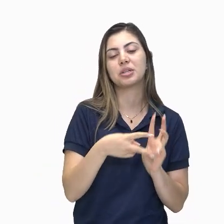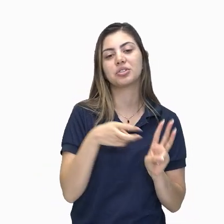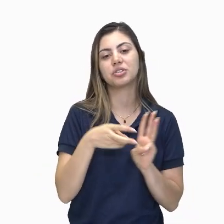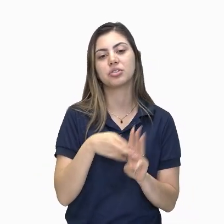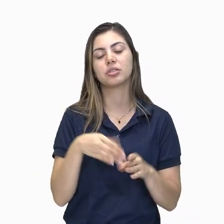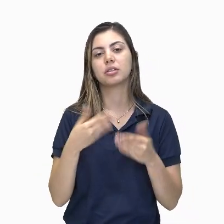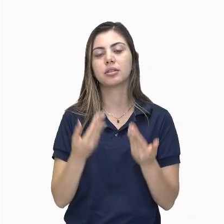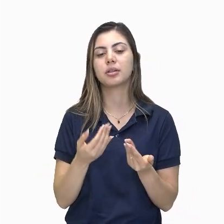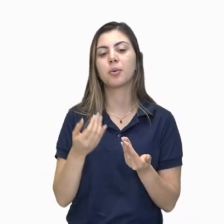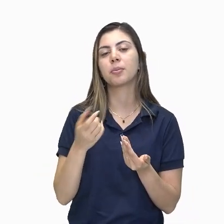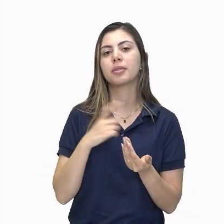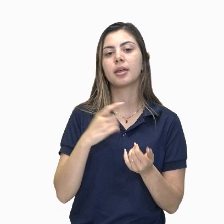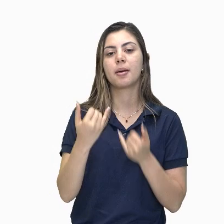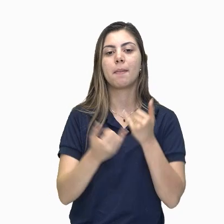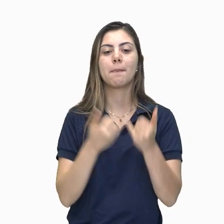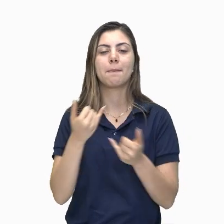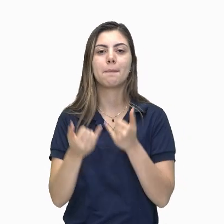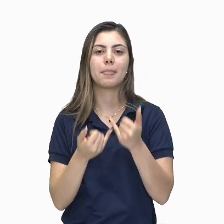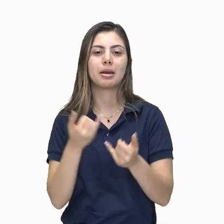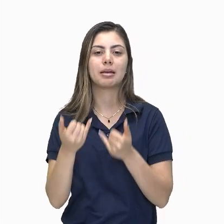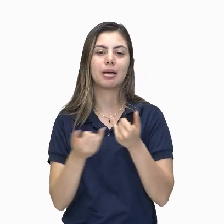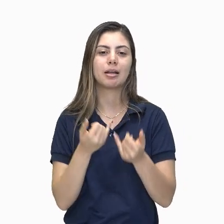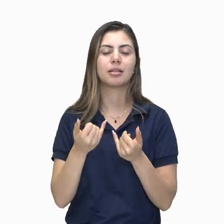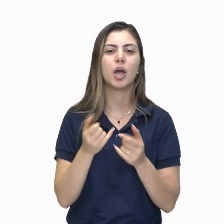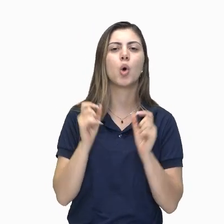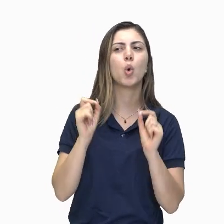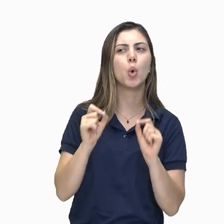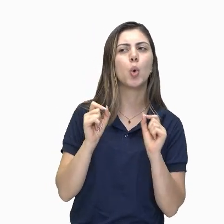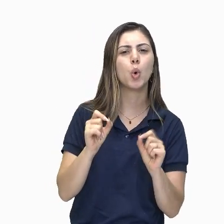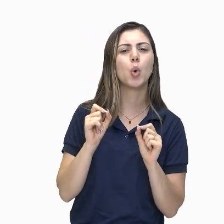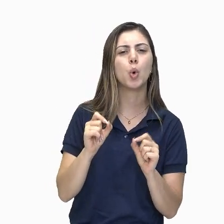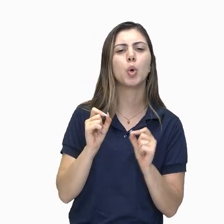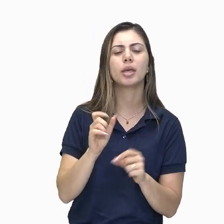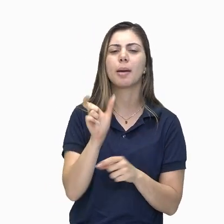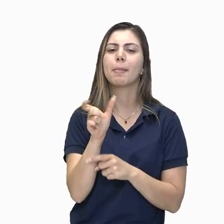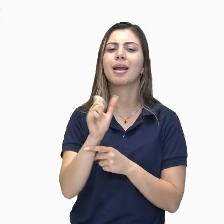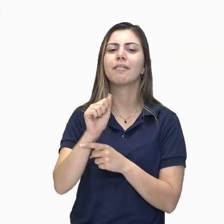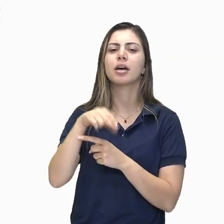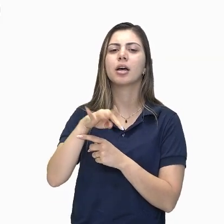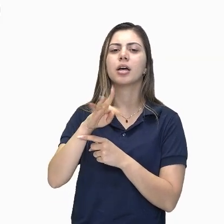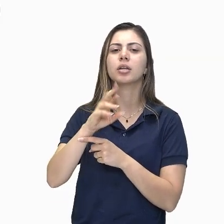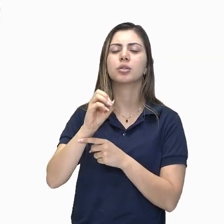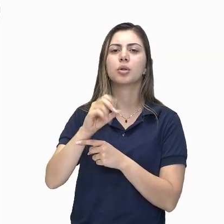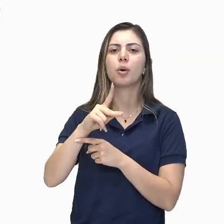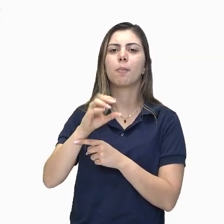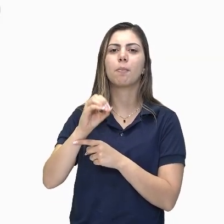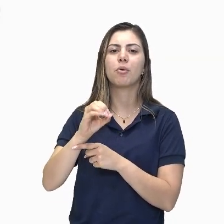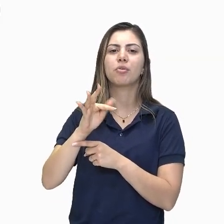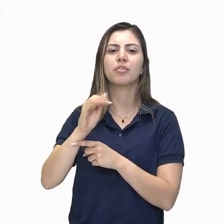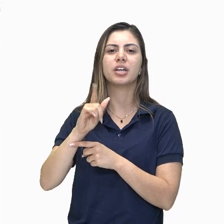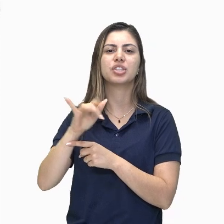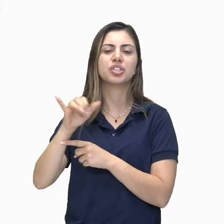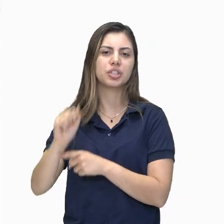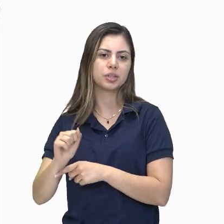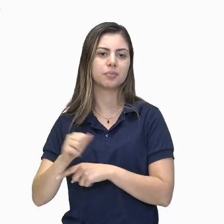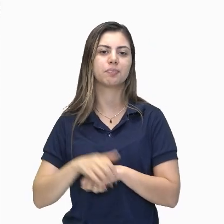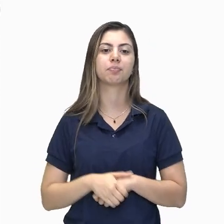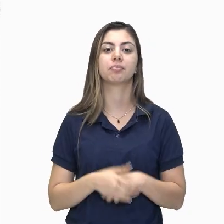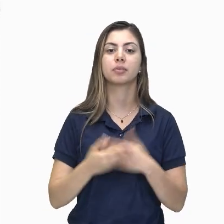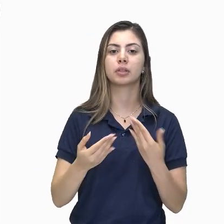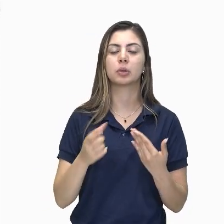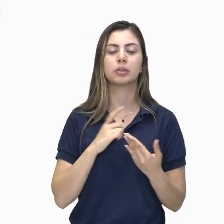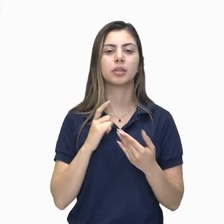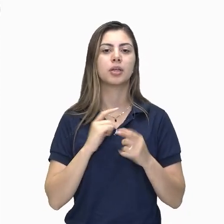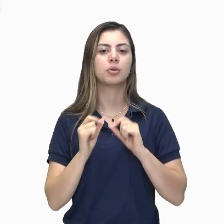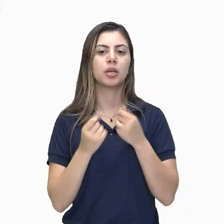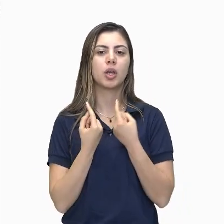com a junção das duas coisas para falar o que é a antropofagia que ele está tratando. Contra todas as catequeses,